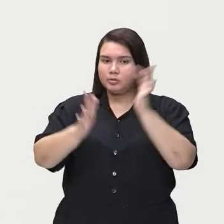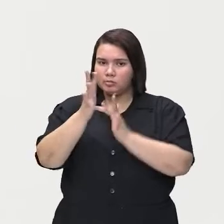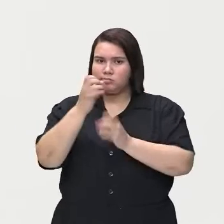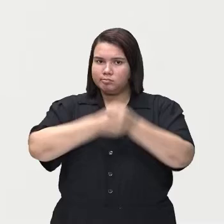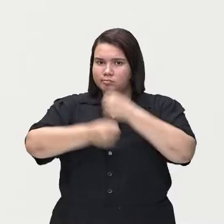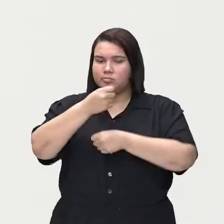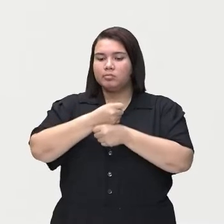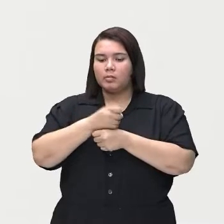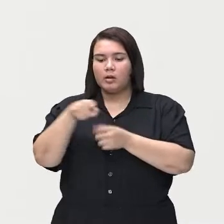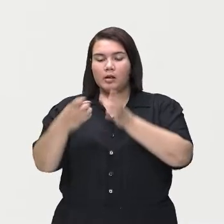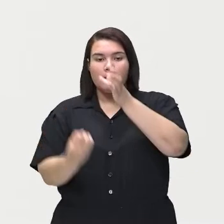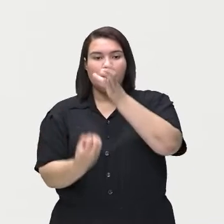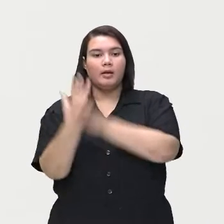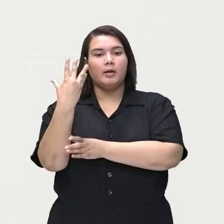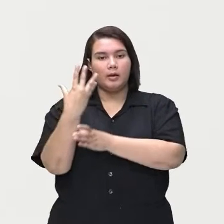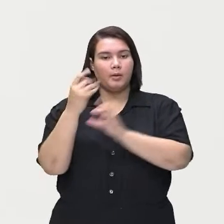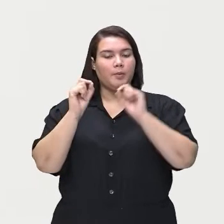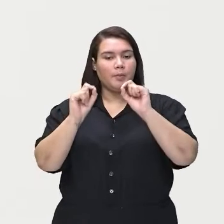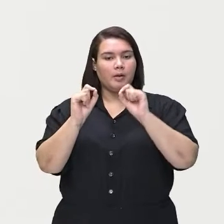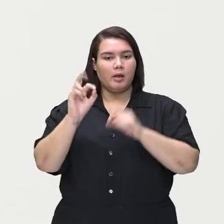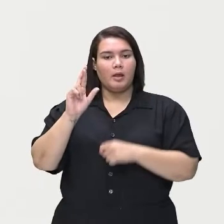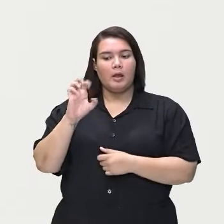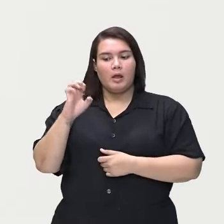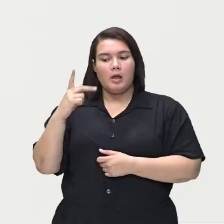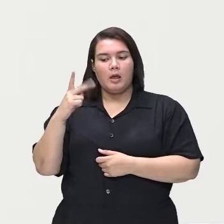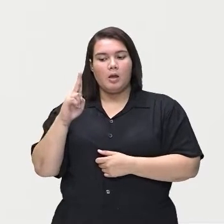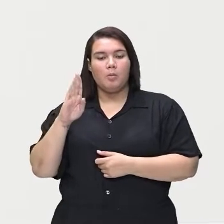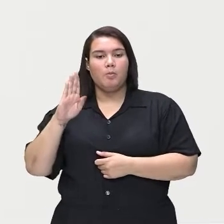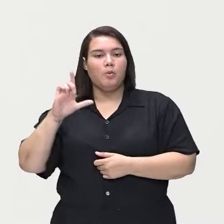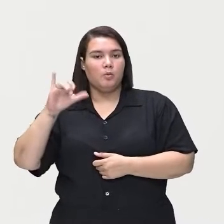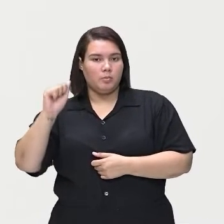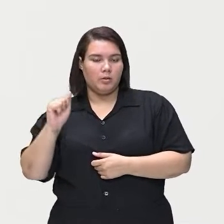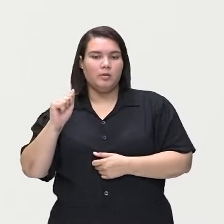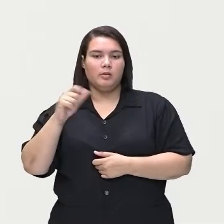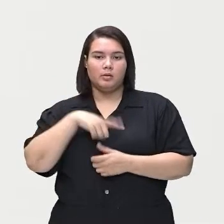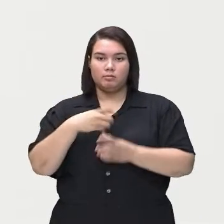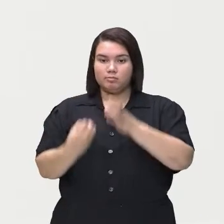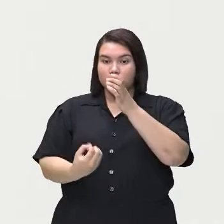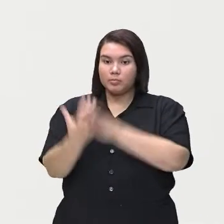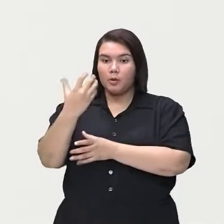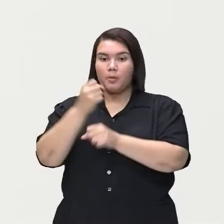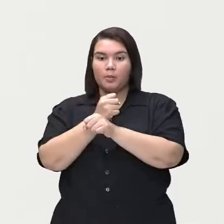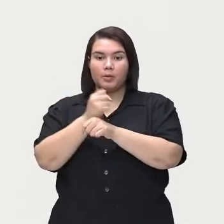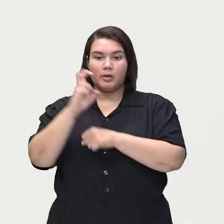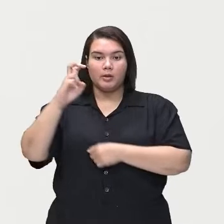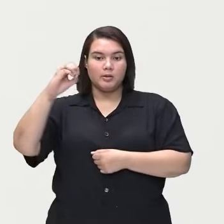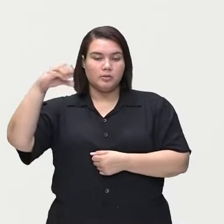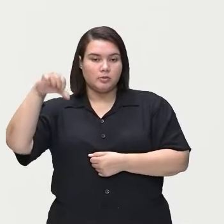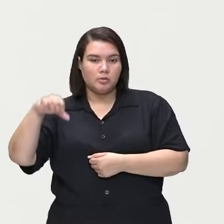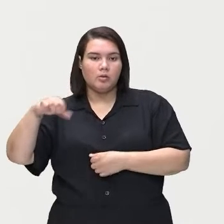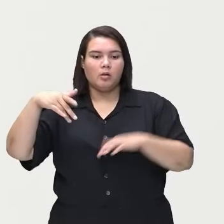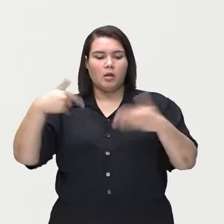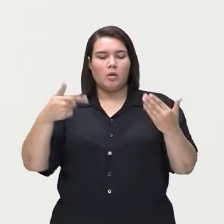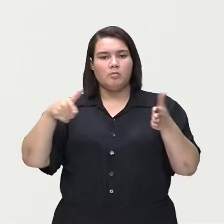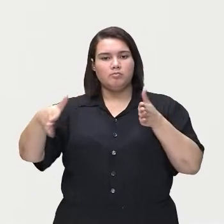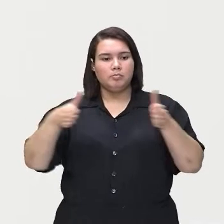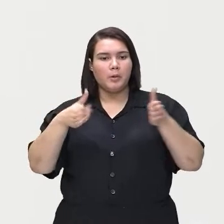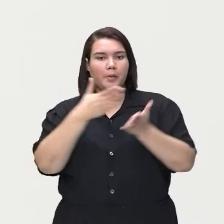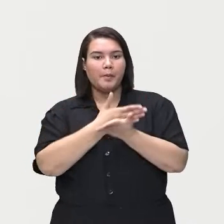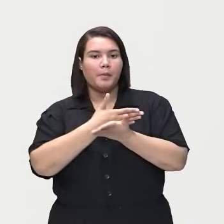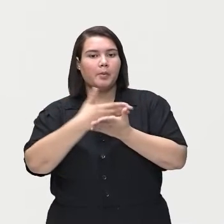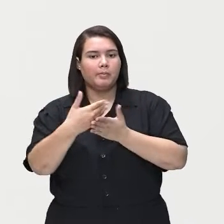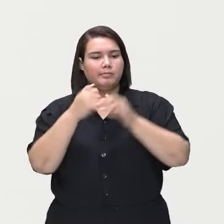Aí, sobre o domínio da República, que nasce a partir de 509, Roma inicia uma fase de expansão